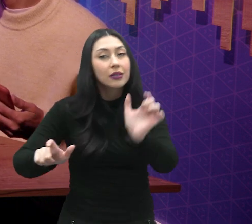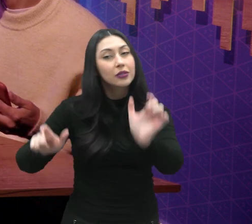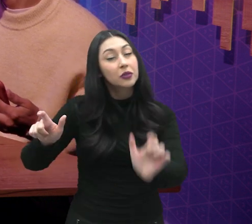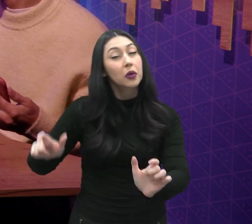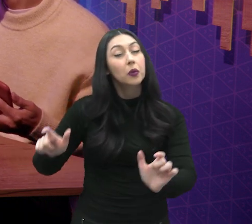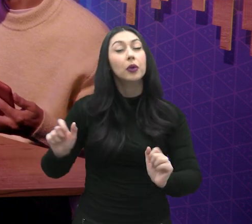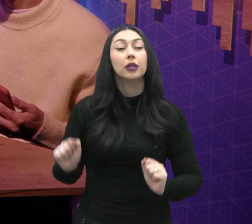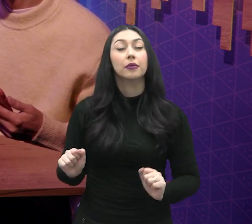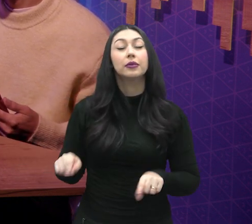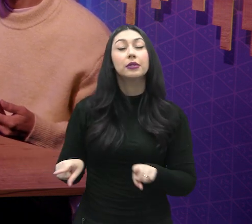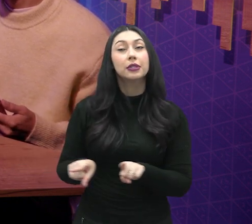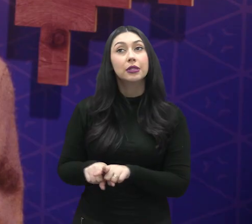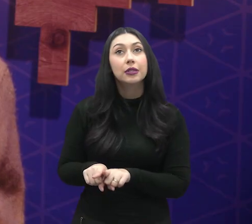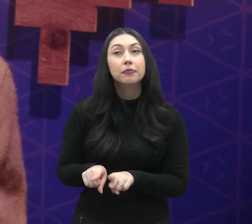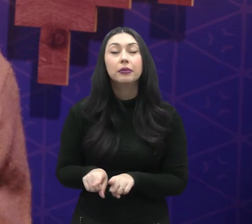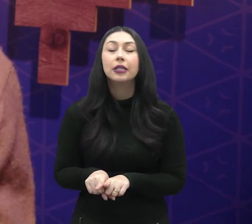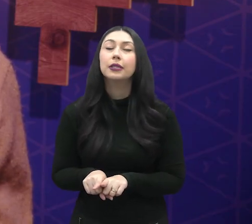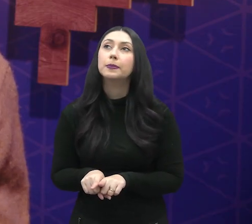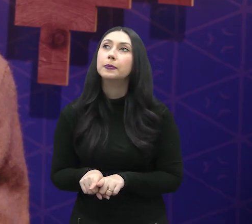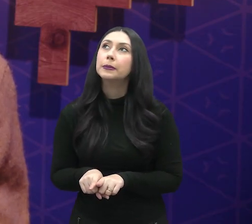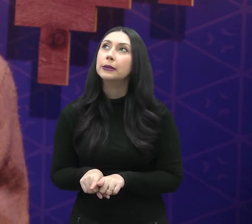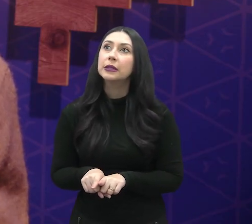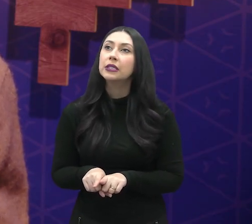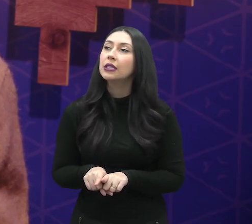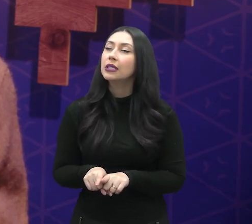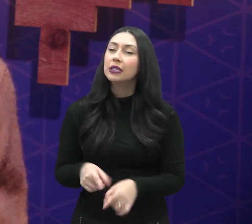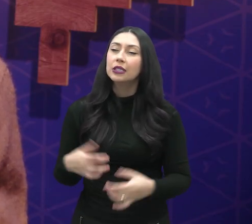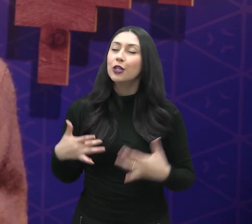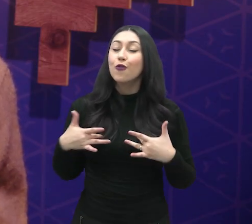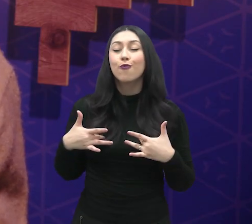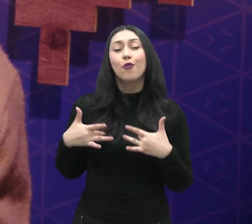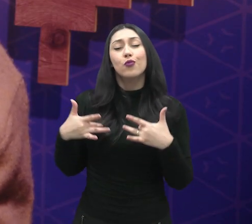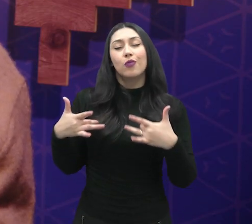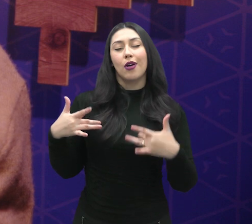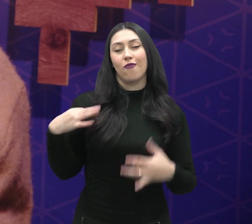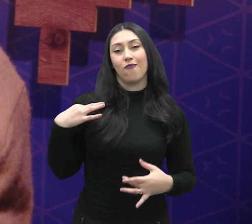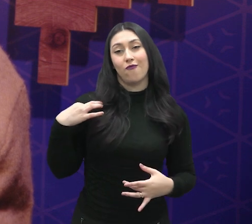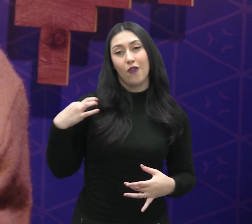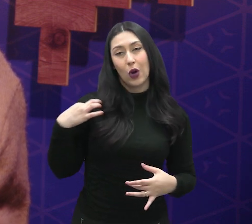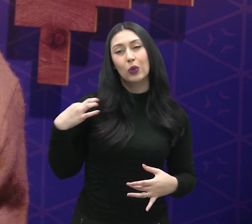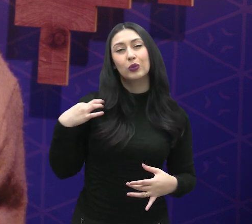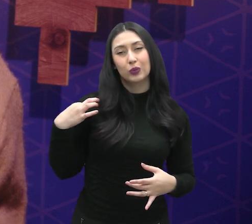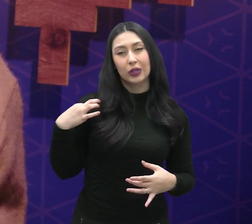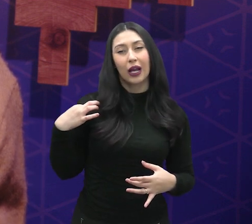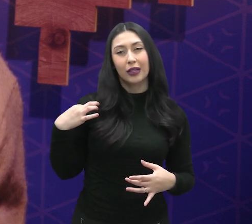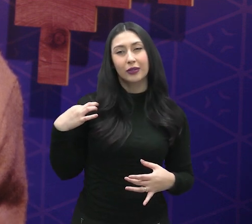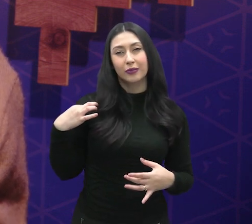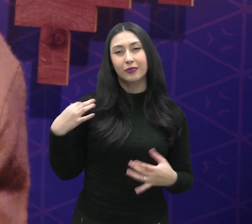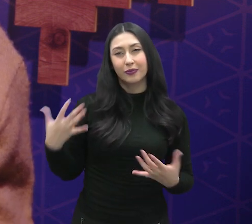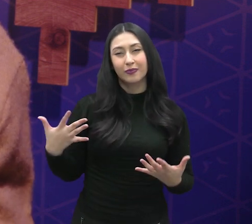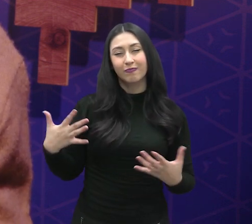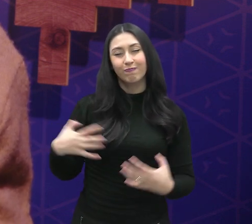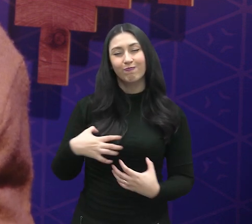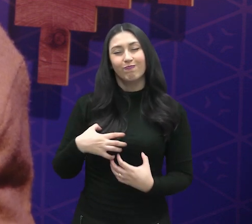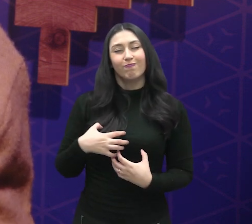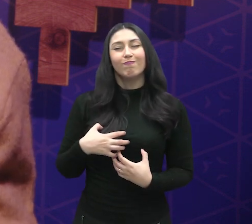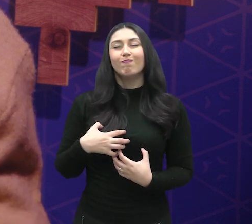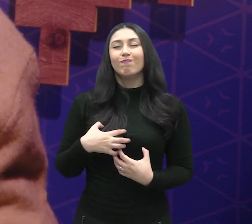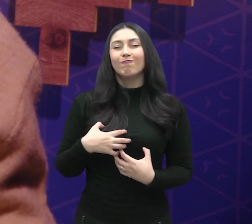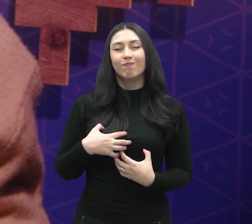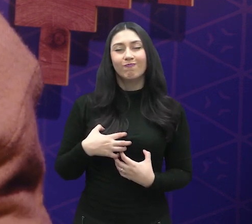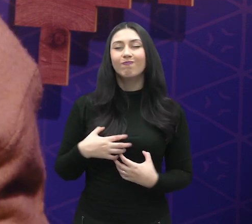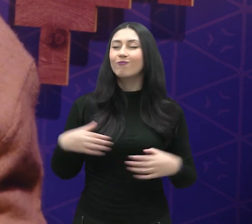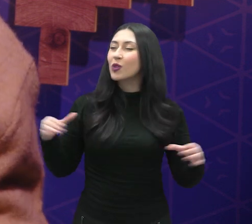comunitário, ajudando alguém, fazendo aquele descanso de, não obrigação, mas aquilo que